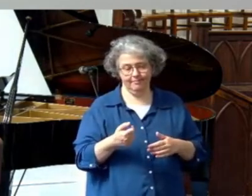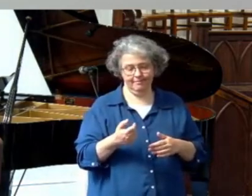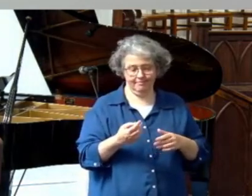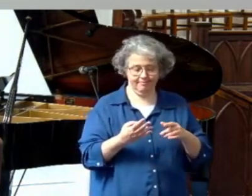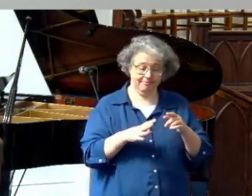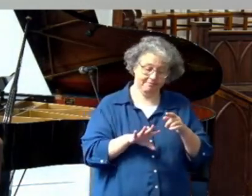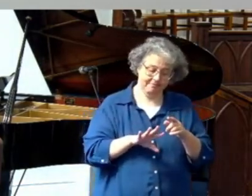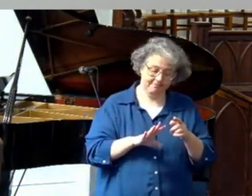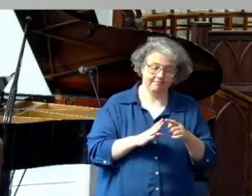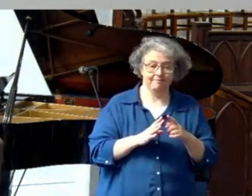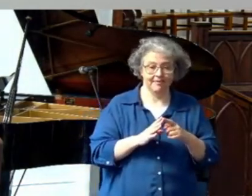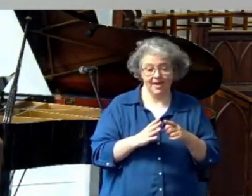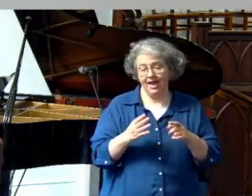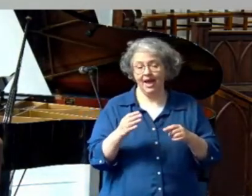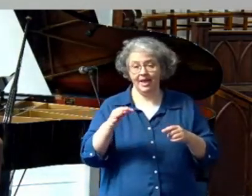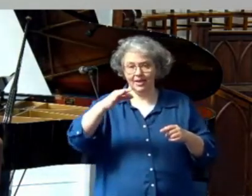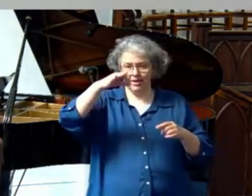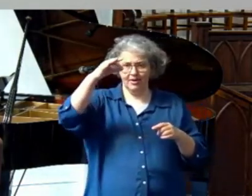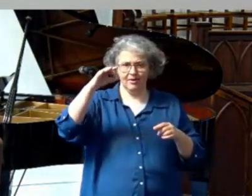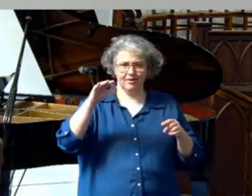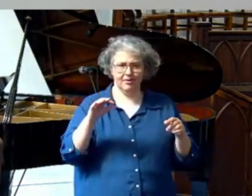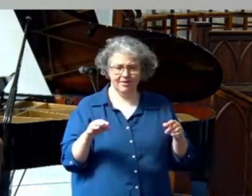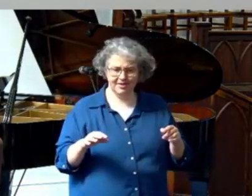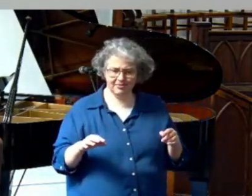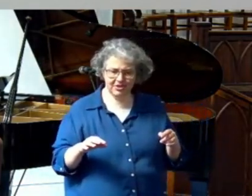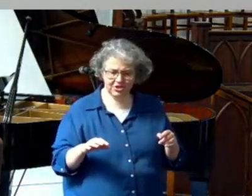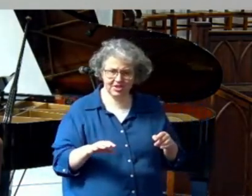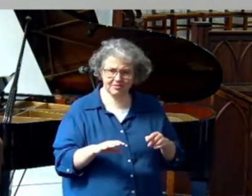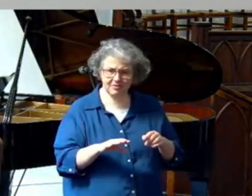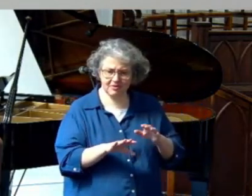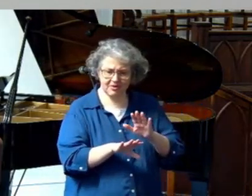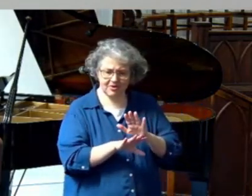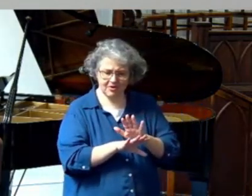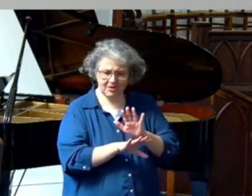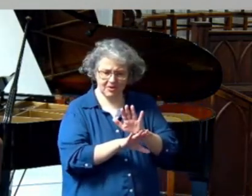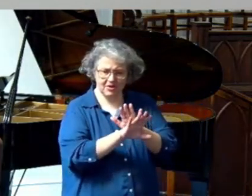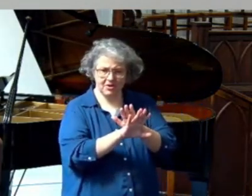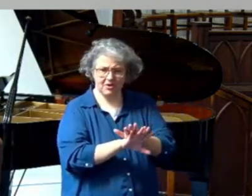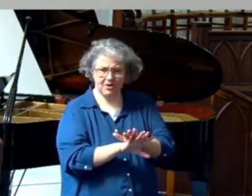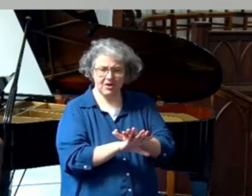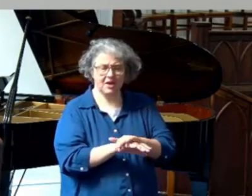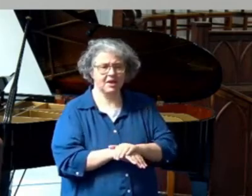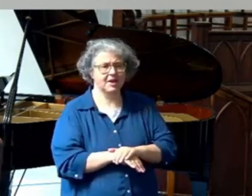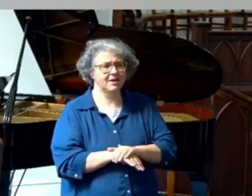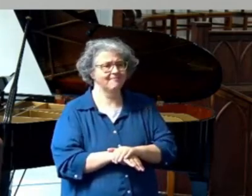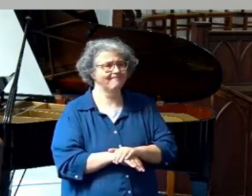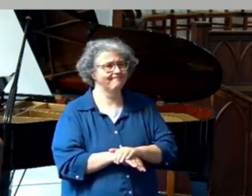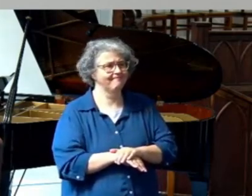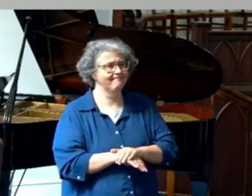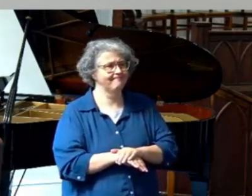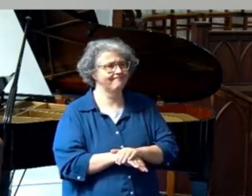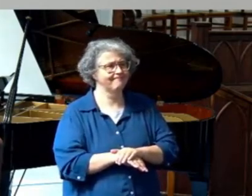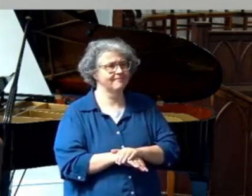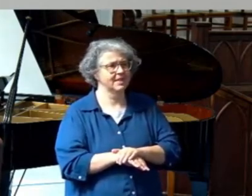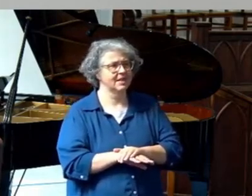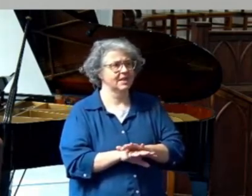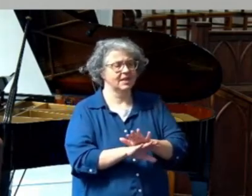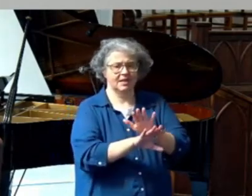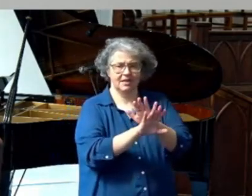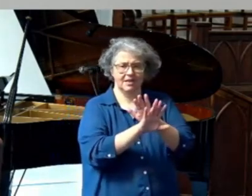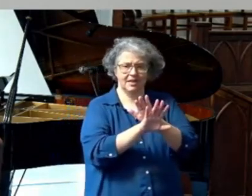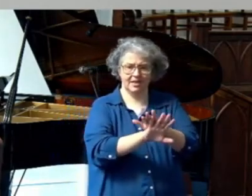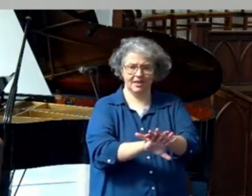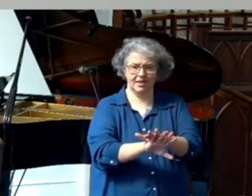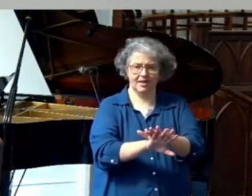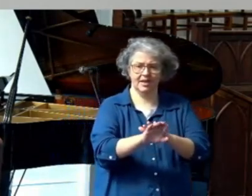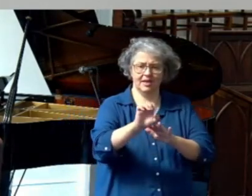morre, reencarna, morre, reencarna, morre, reencarna, e vai se depurando e vai ficando melhor a sua vida.